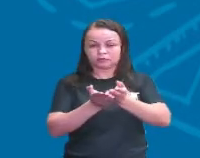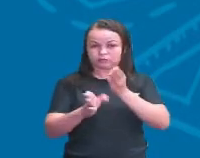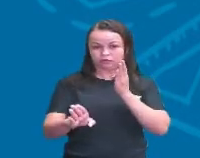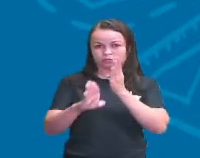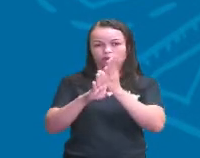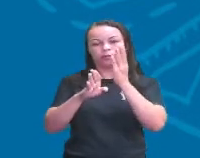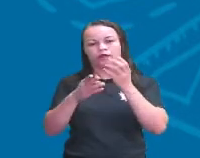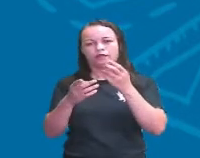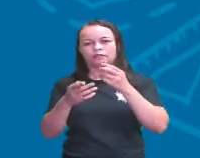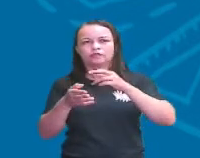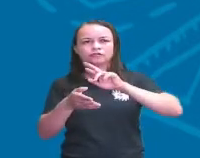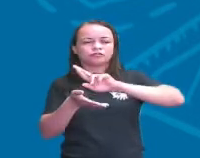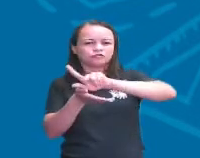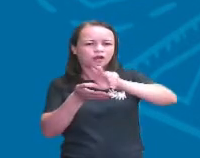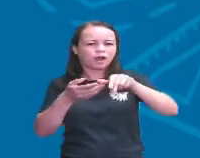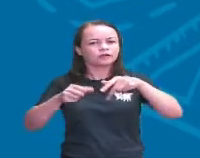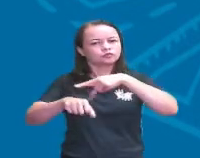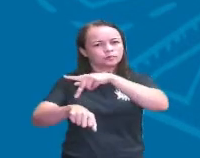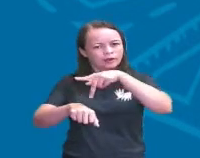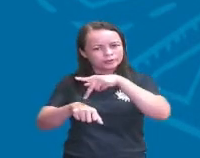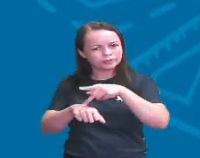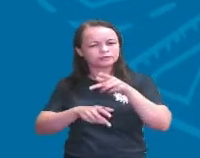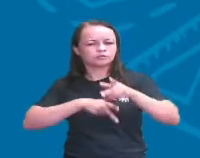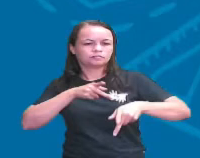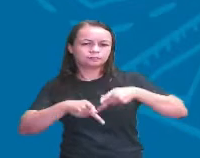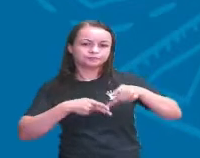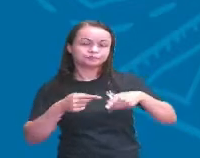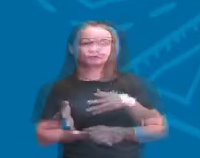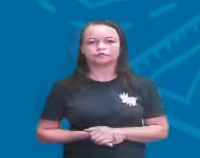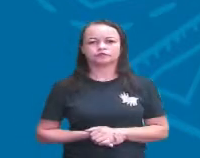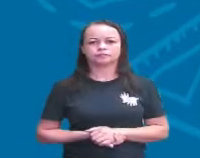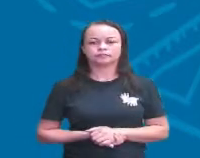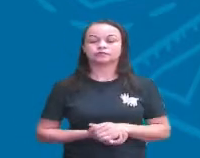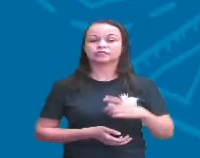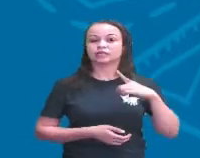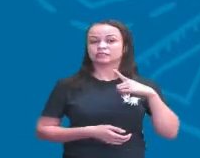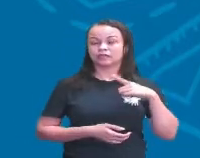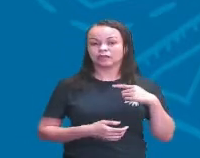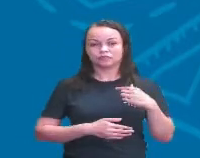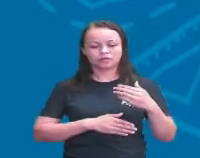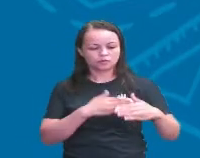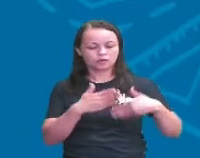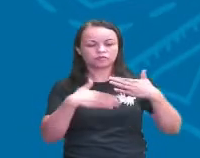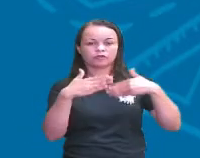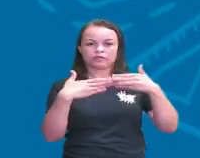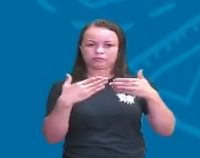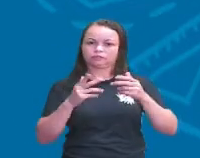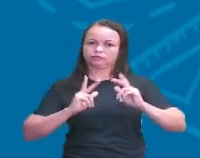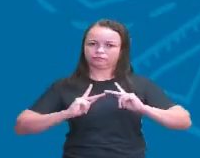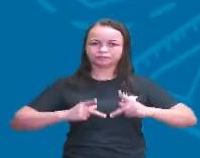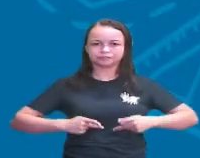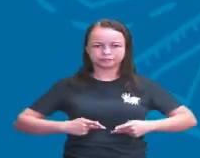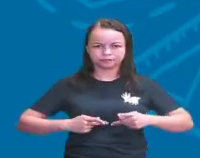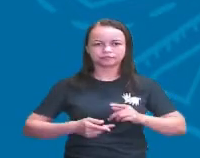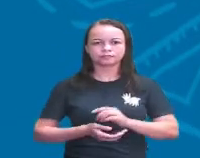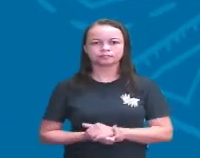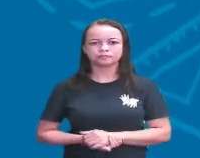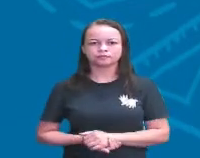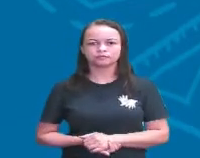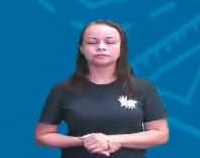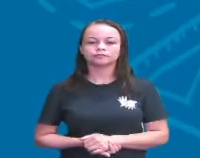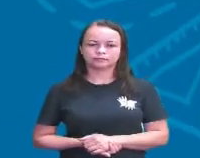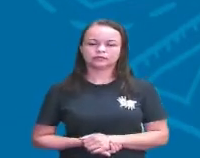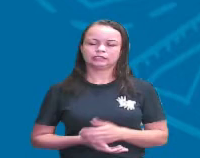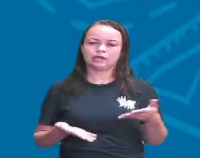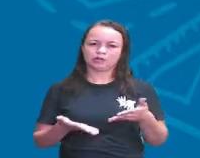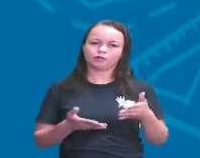descoberta de vários países, de várias populações. E aí houve o quê? E aí houve o avanço da humanidade. Agora a gente